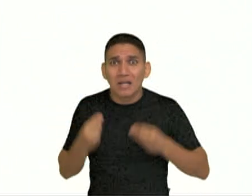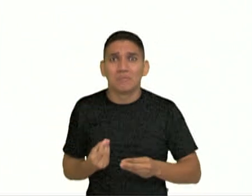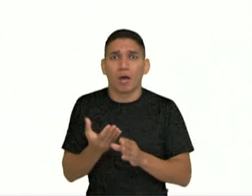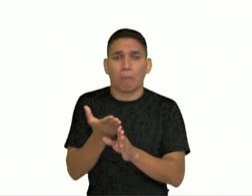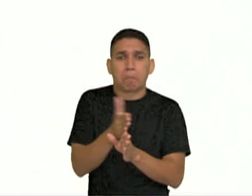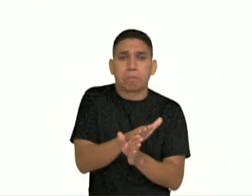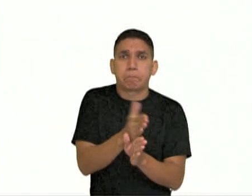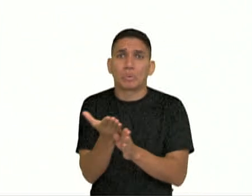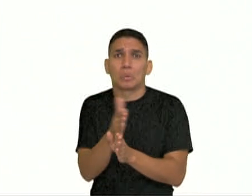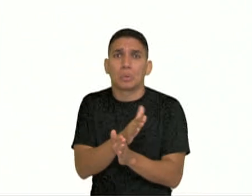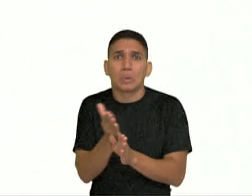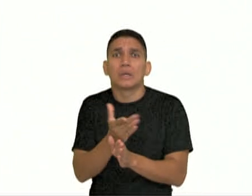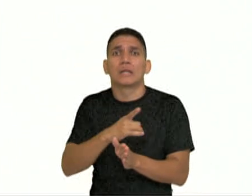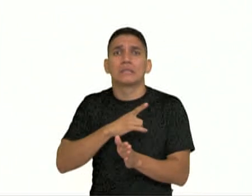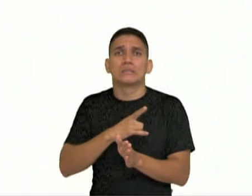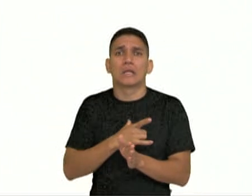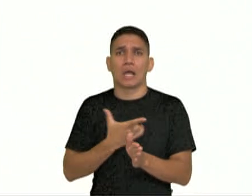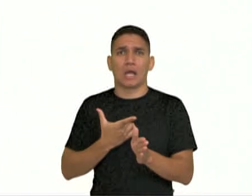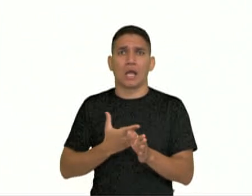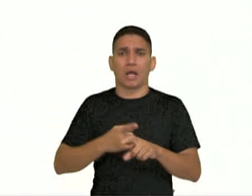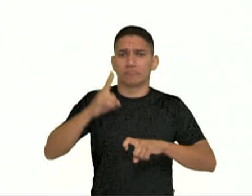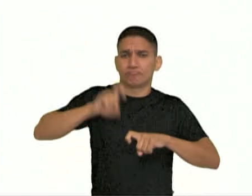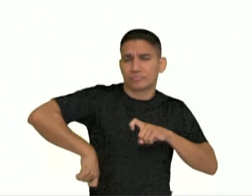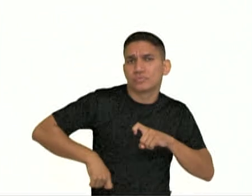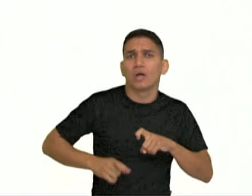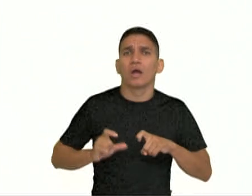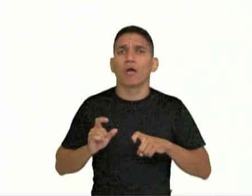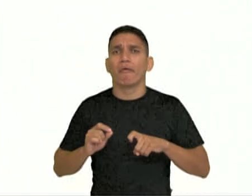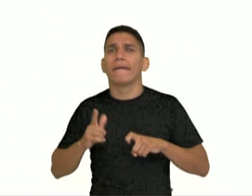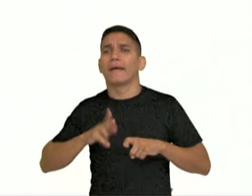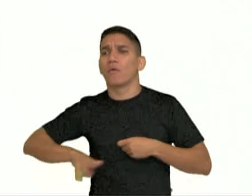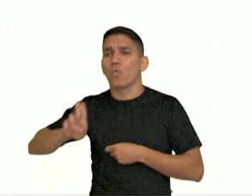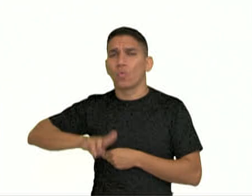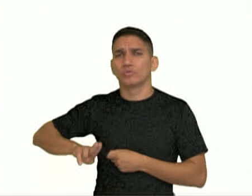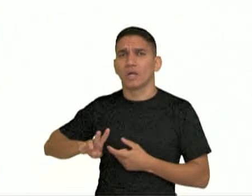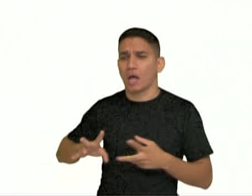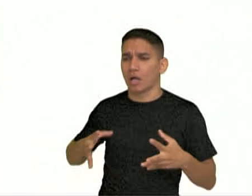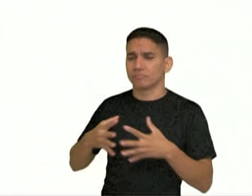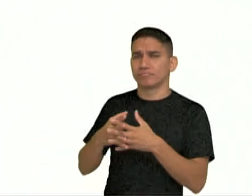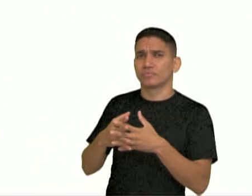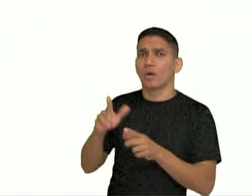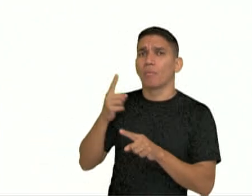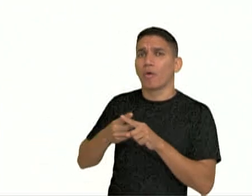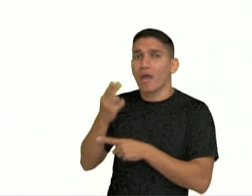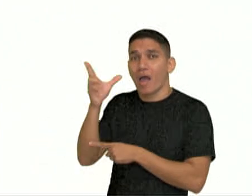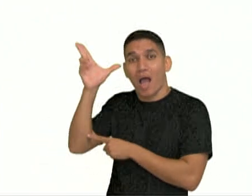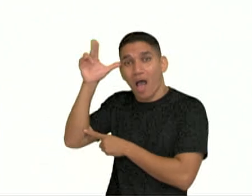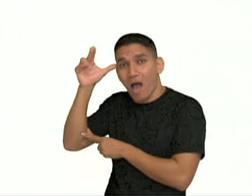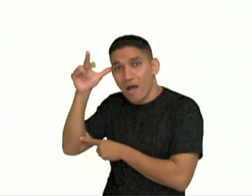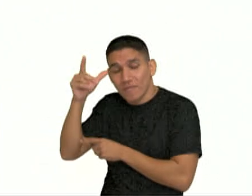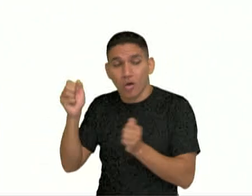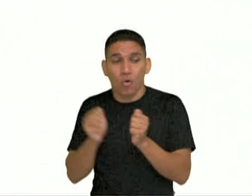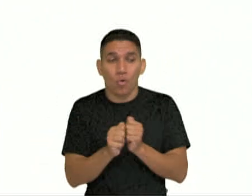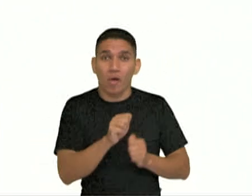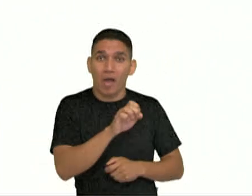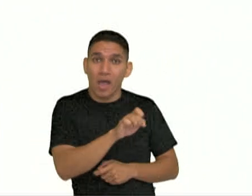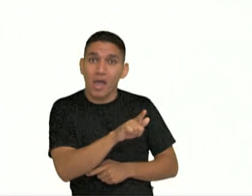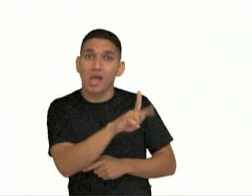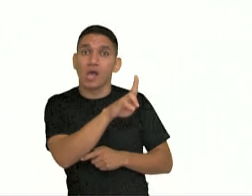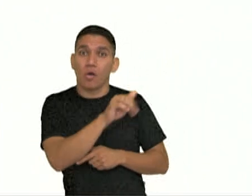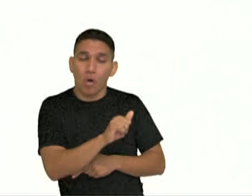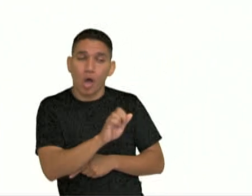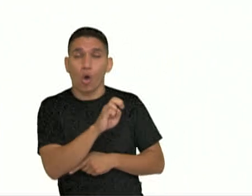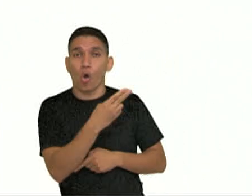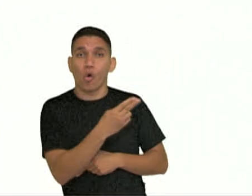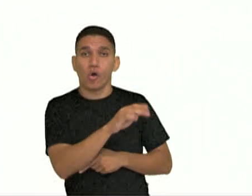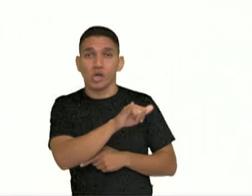cruzamento do cavalo com jumenta ou da égua com jumento. Então, a gente, quando vocês estudaram espécies, vocês viram lá dos animais híbridos, né?